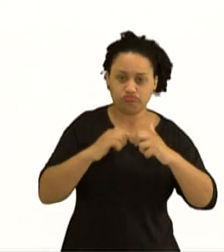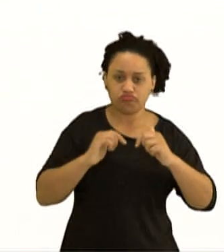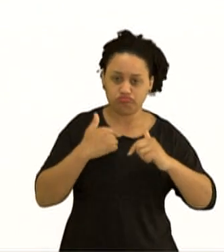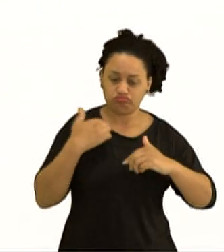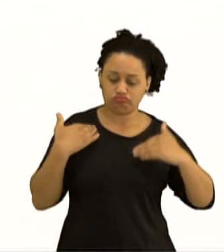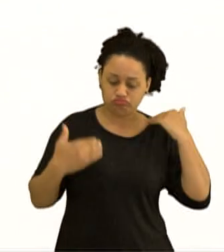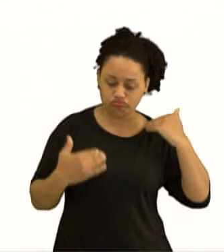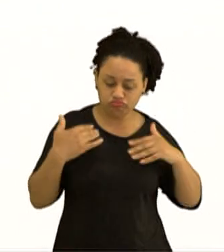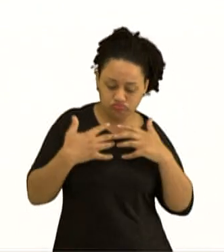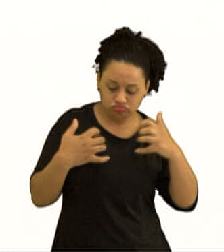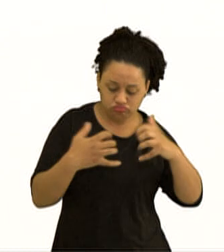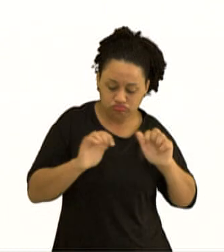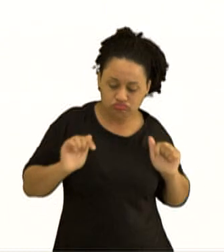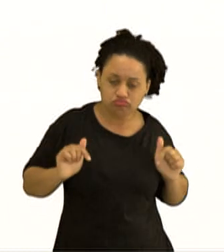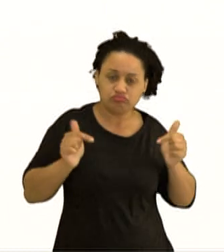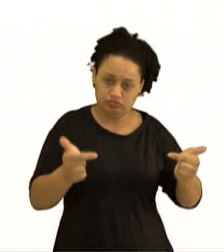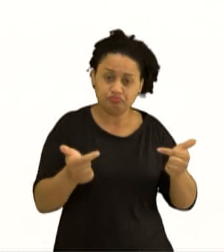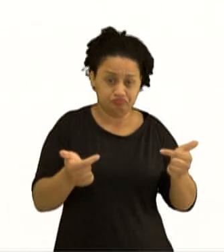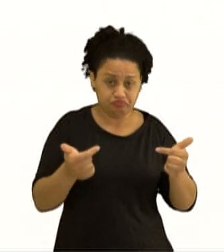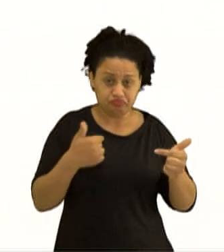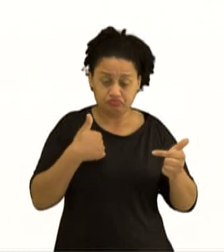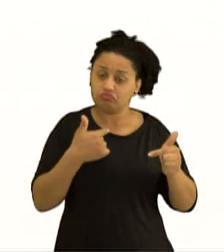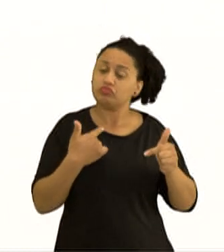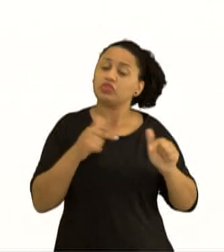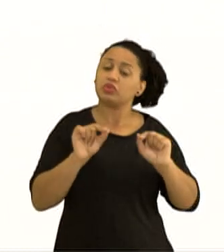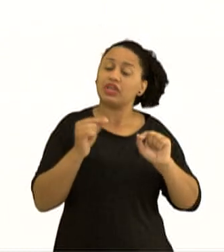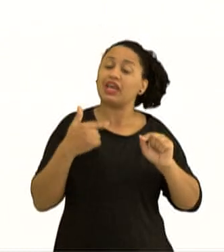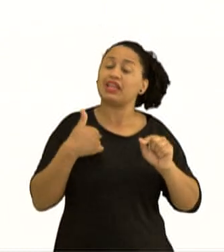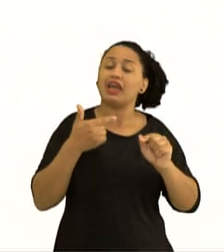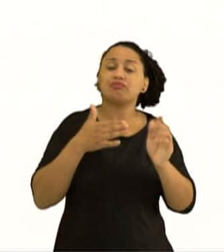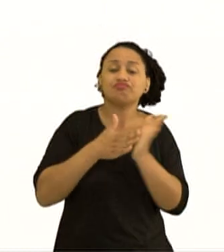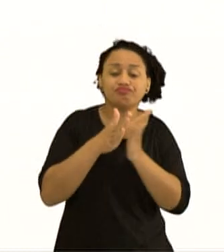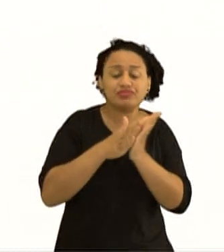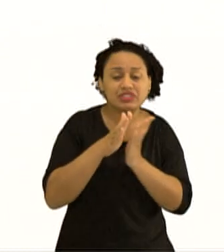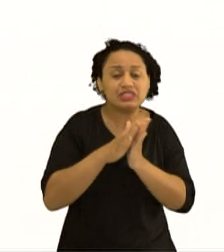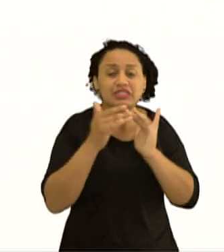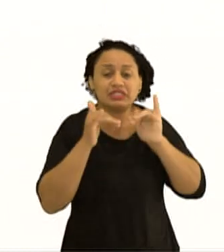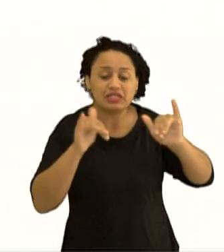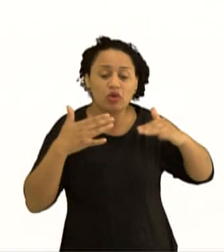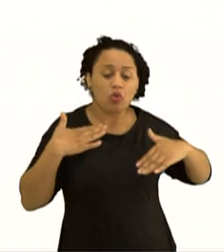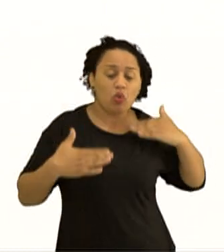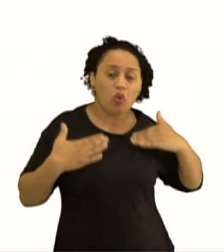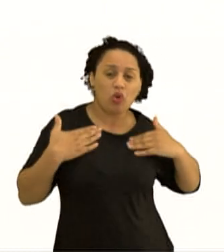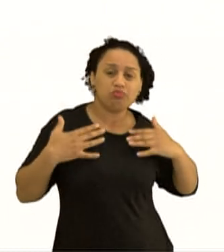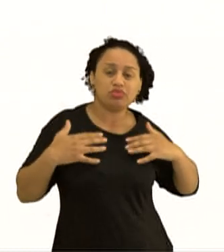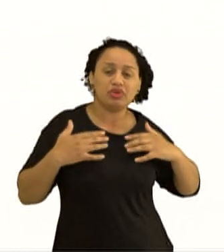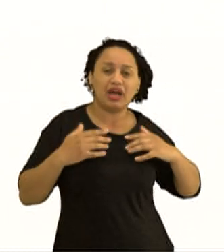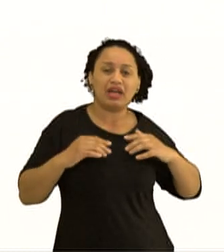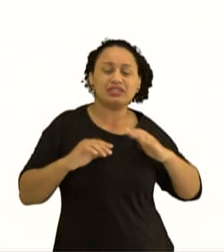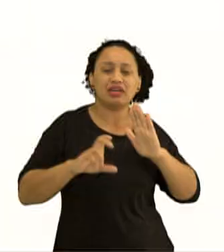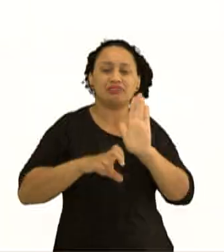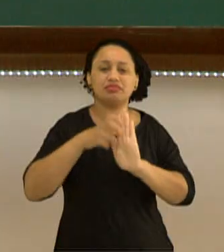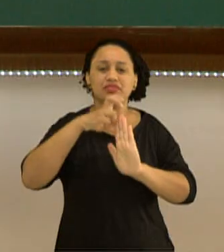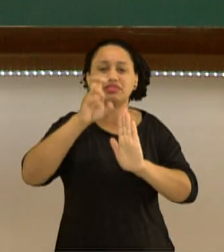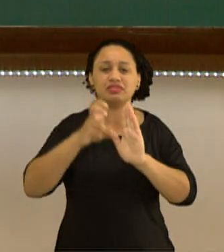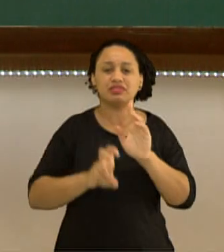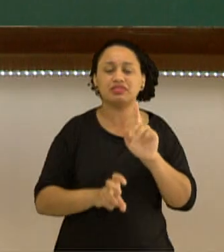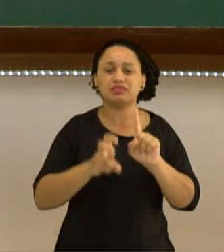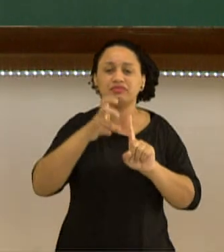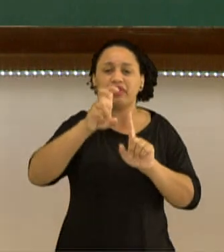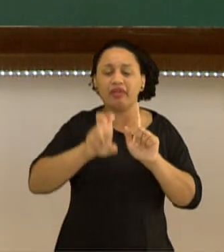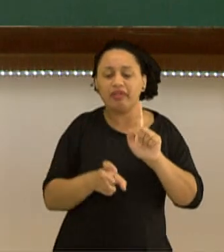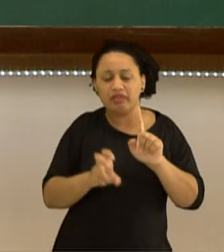nossos músculos, que resulte num gasto de energia acima do nível de repouso. Então vamos entender o que é isso,